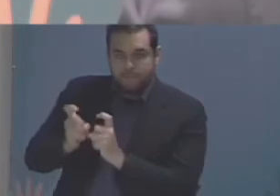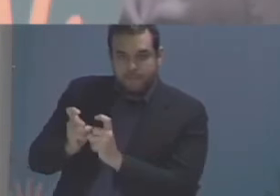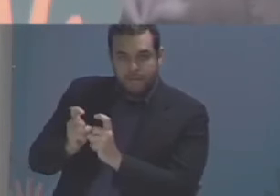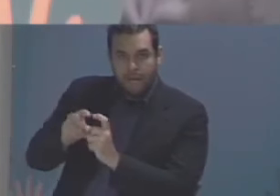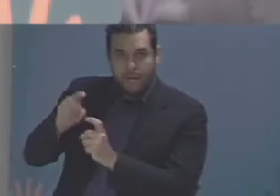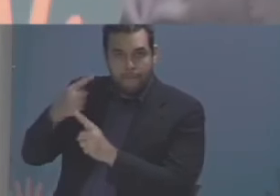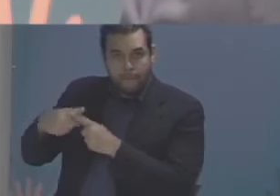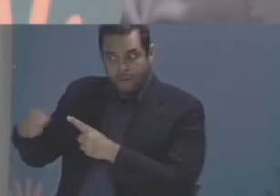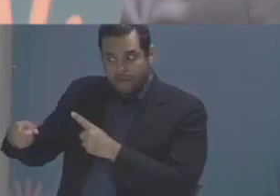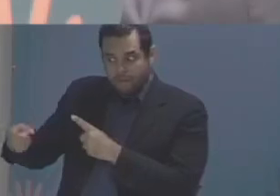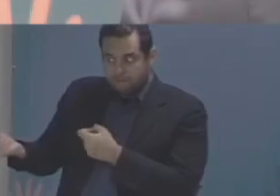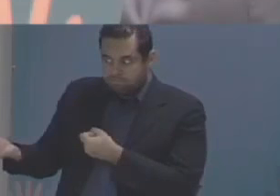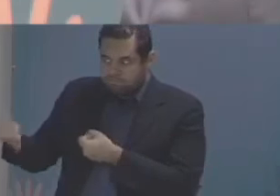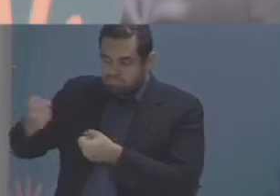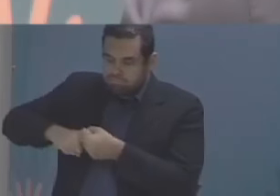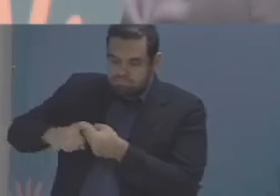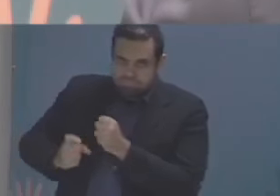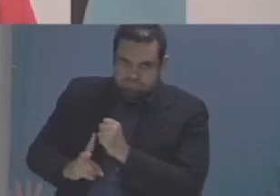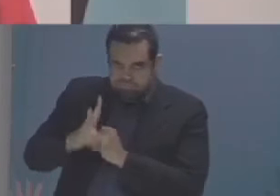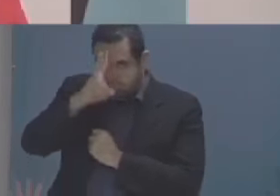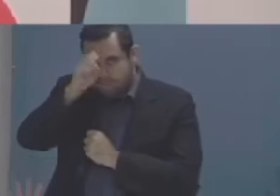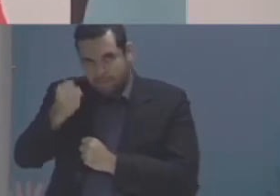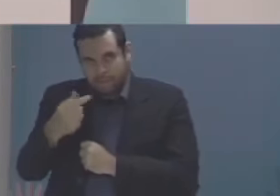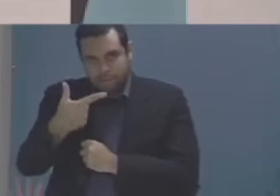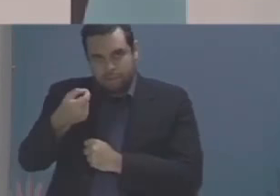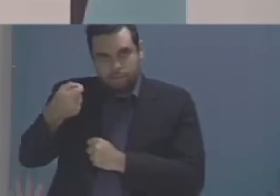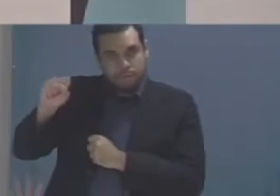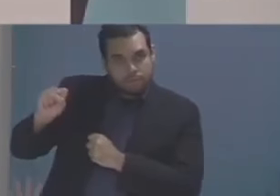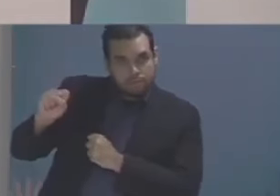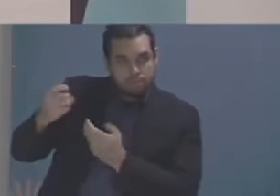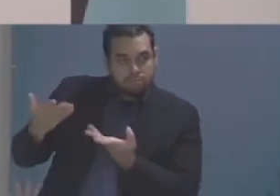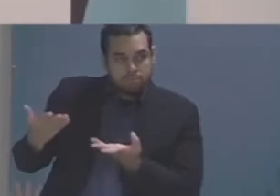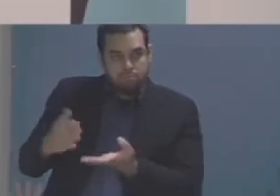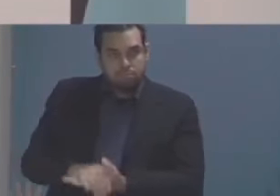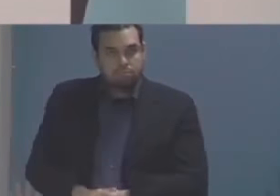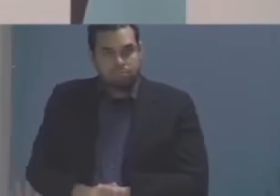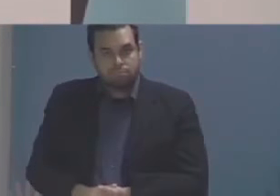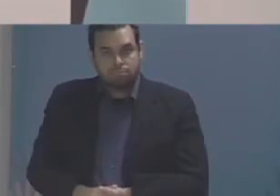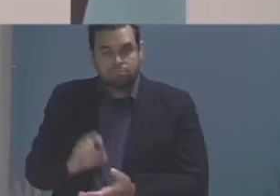para refundá-la em 2008, 2009...